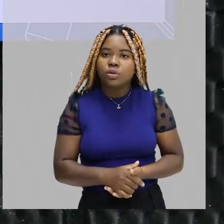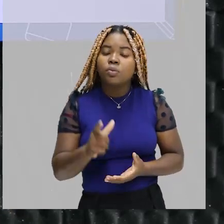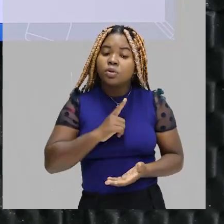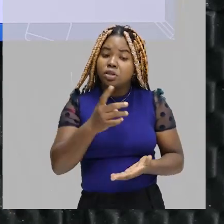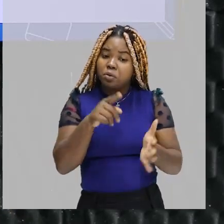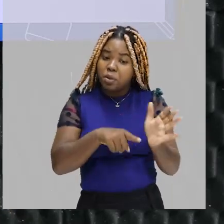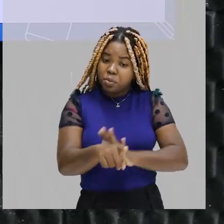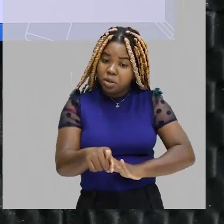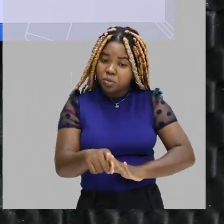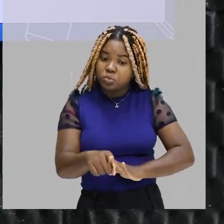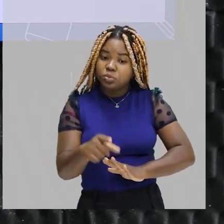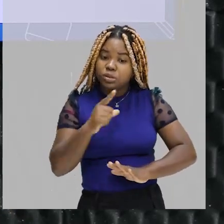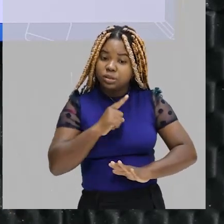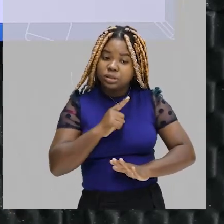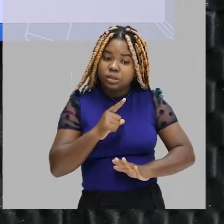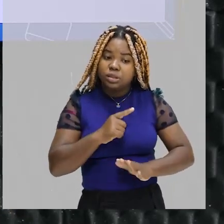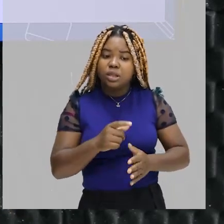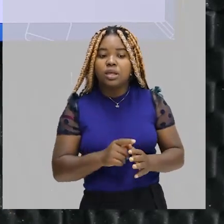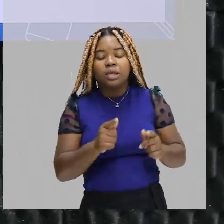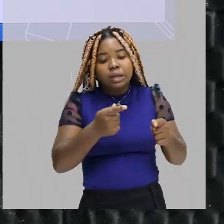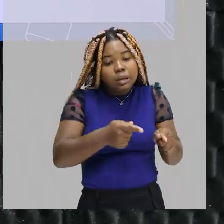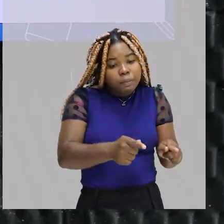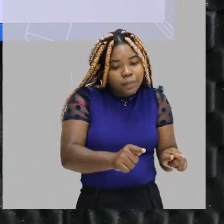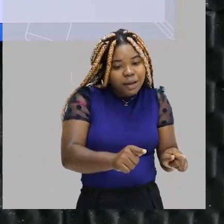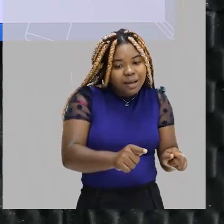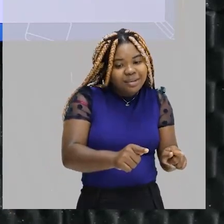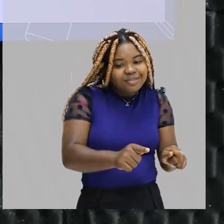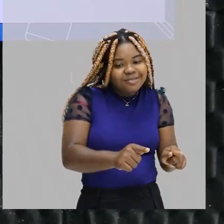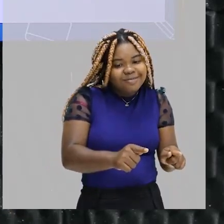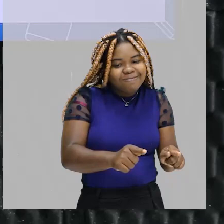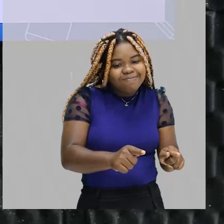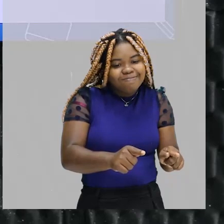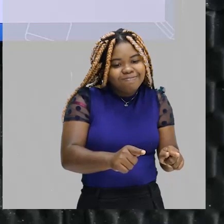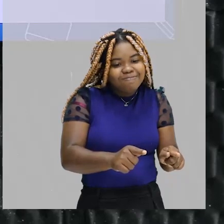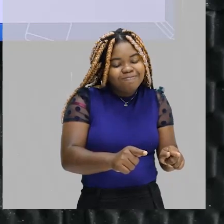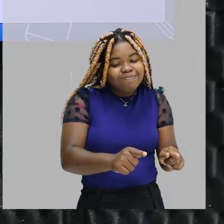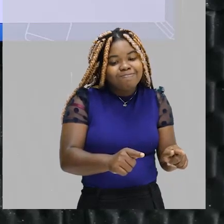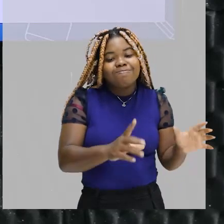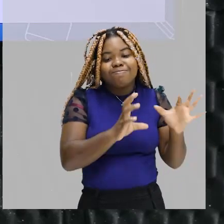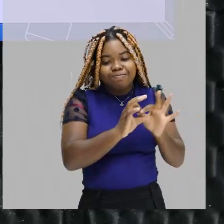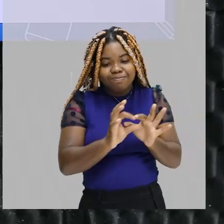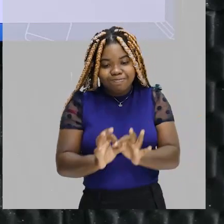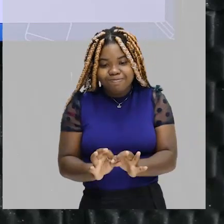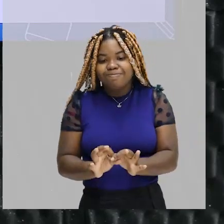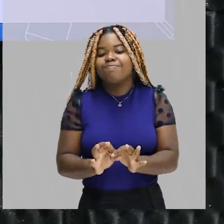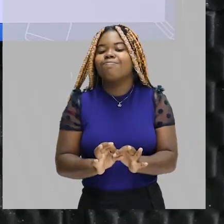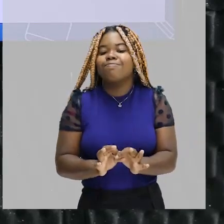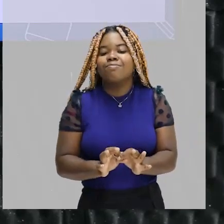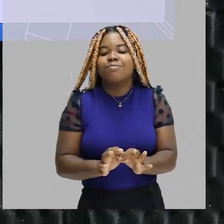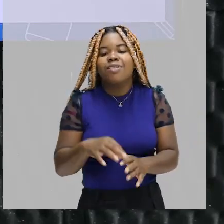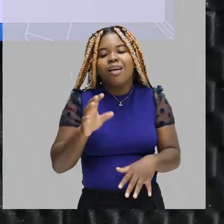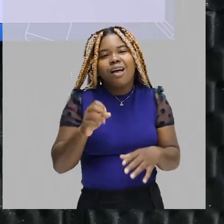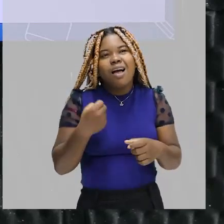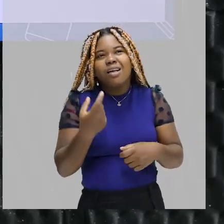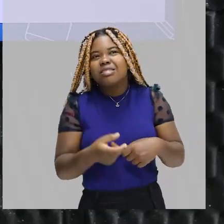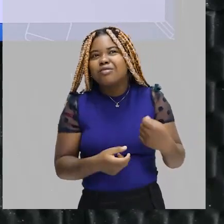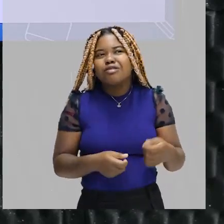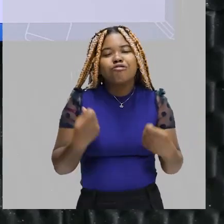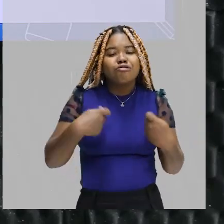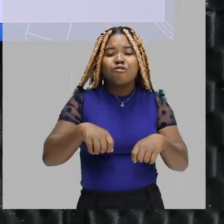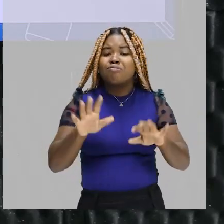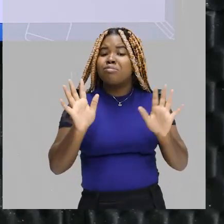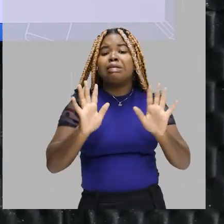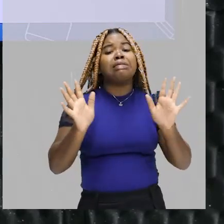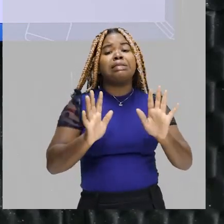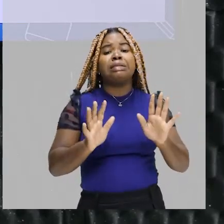uma questão que trabalha com gramática, mesmo ela sendo contextualizada, muitas vezes você não precisa